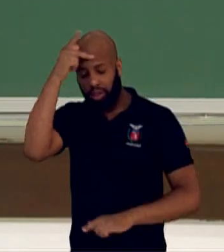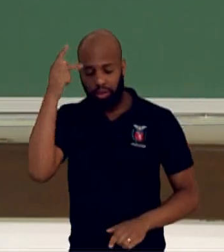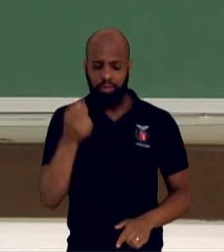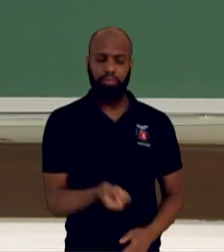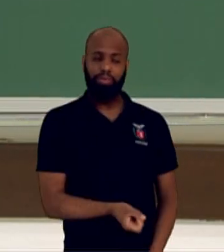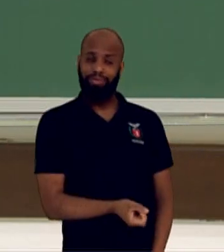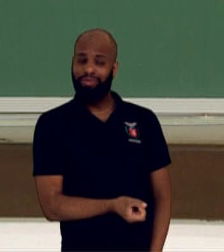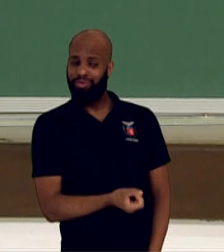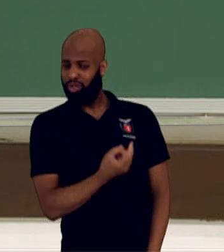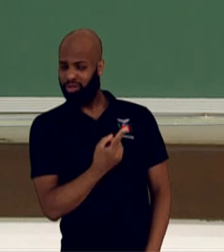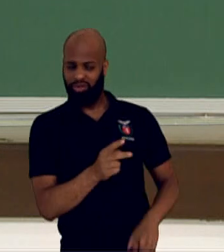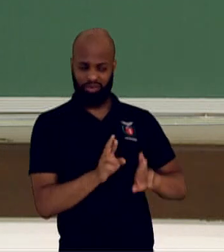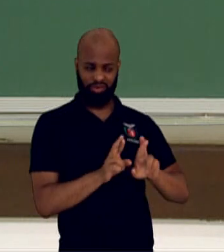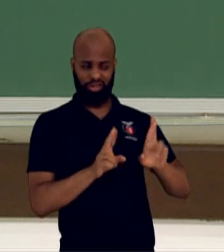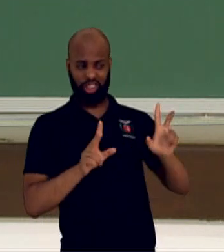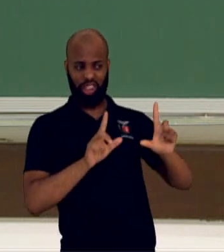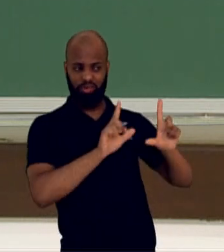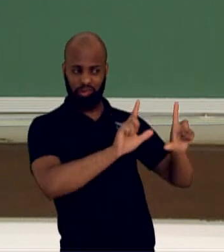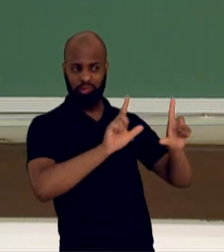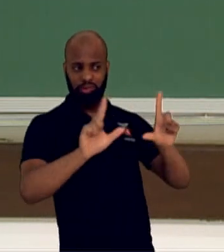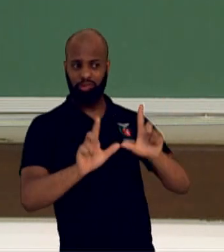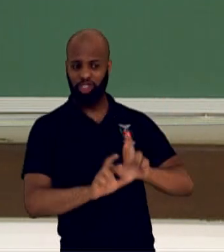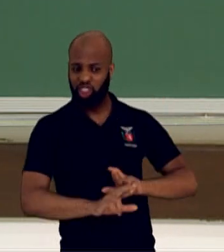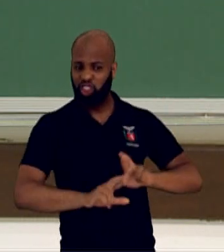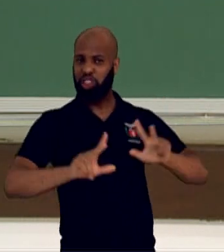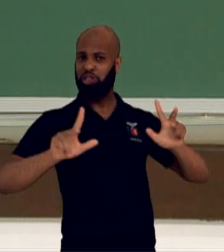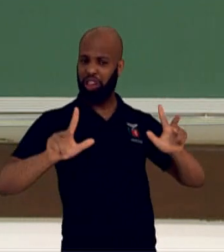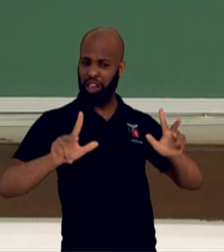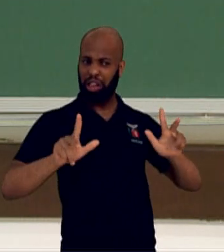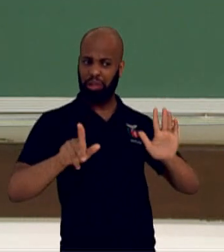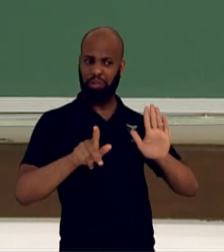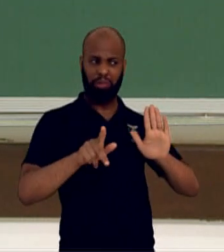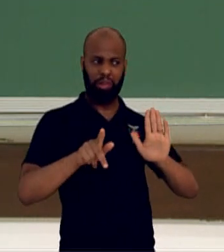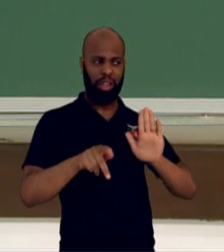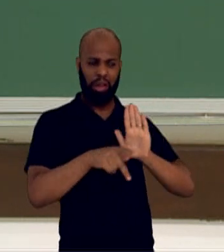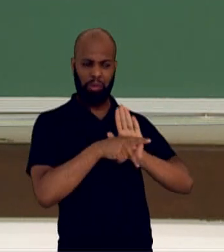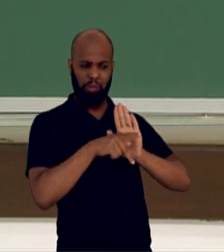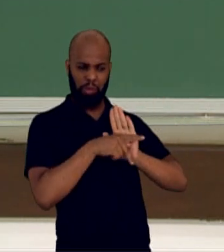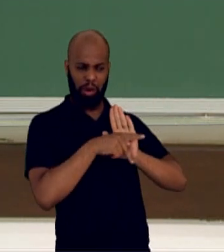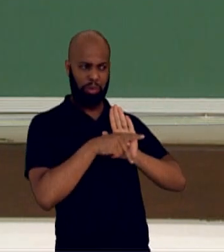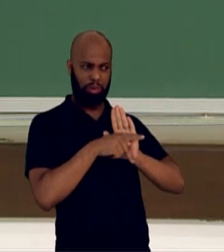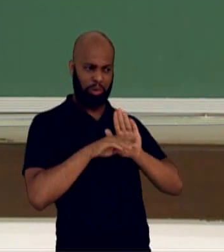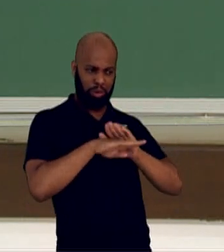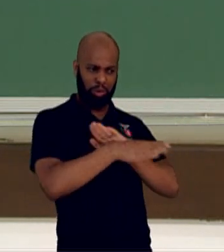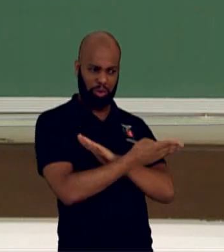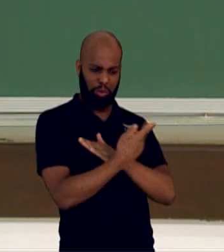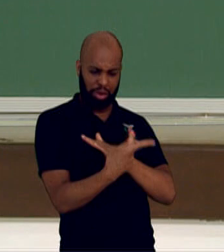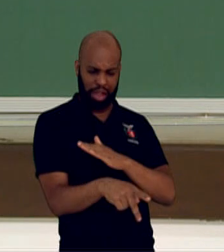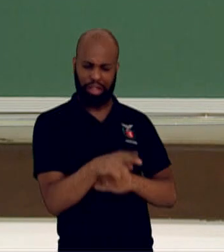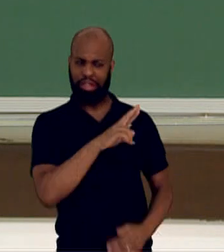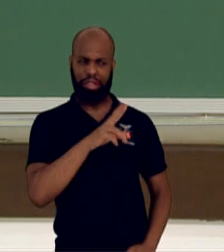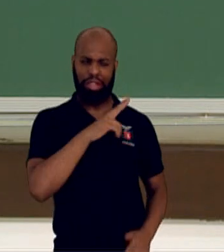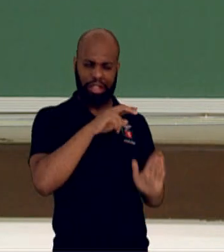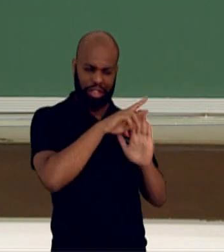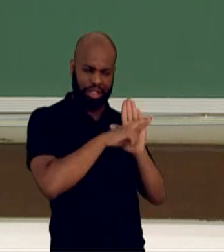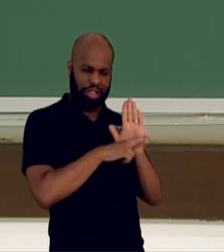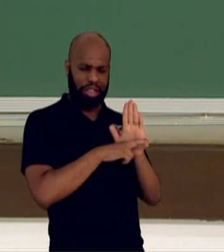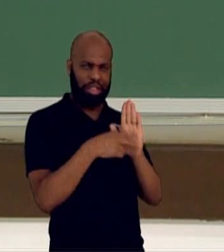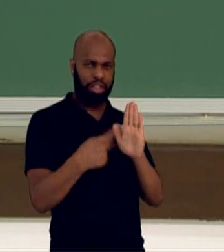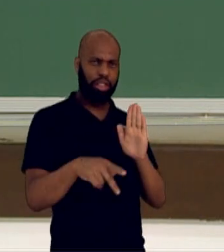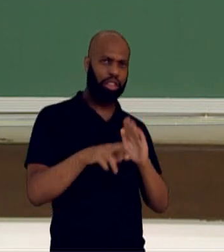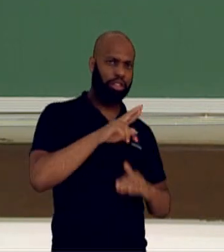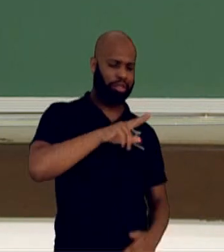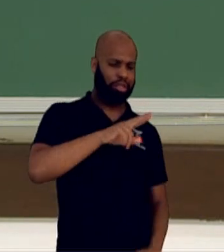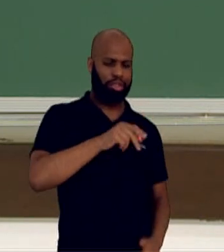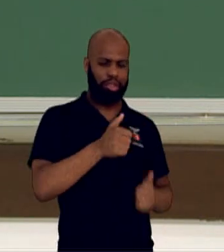certo estranhamento, né? Com aquelas obras bem diferentes, que fugiam daquelas que eles estavam acostumados, dentro das regras, né? Que tinha que